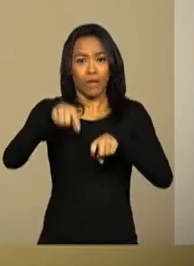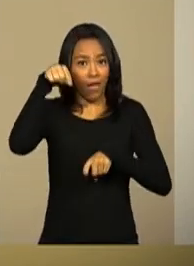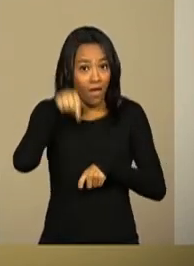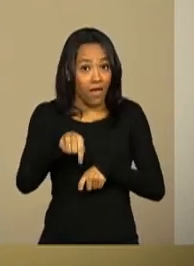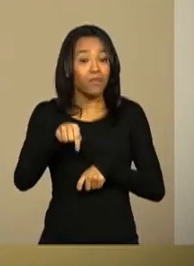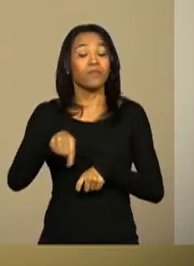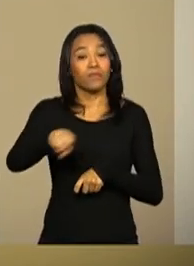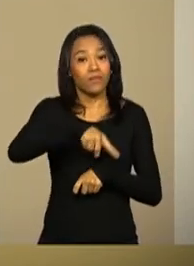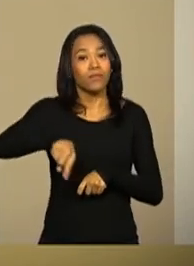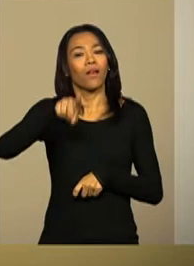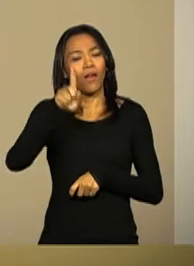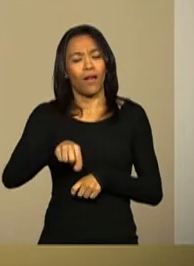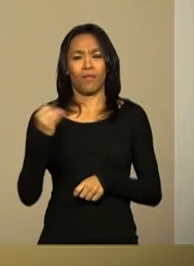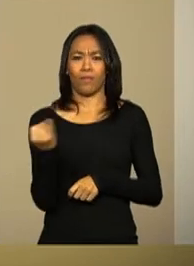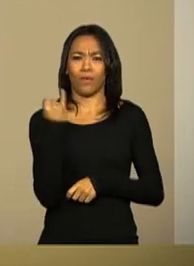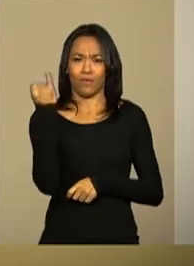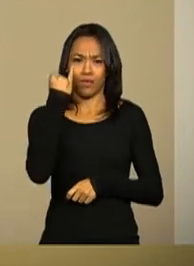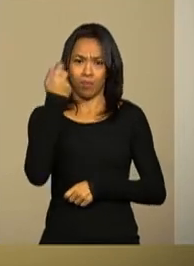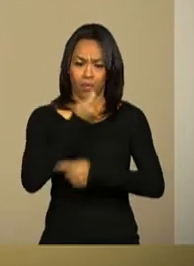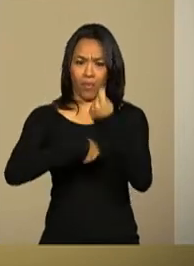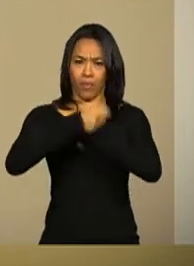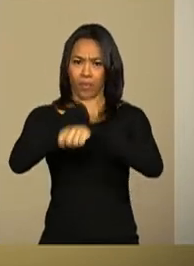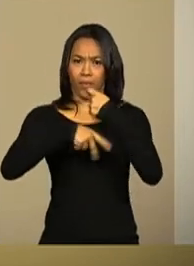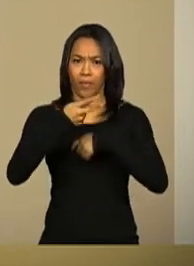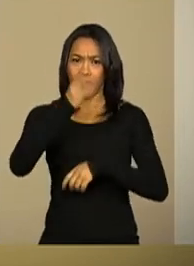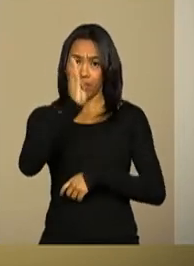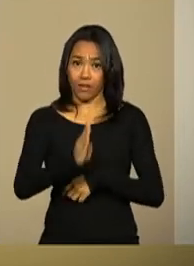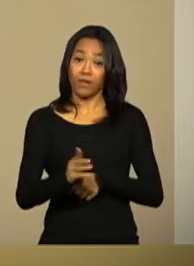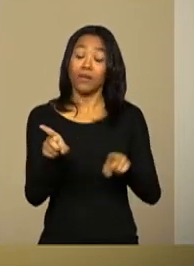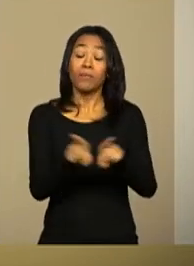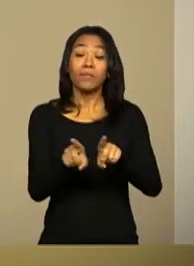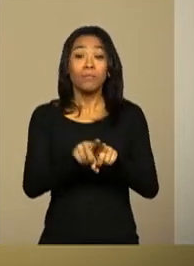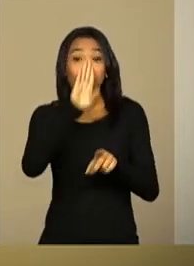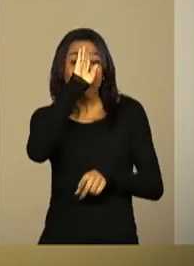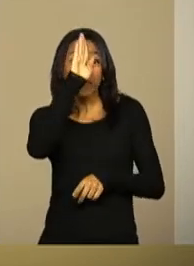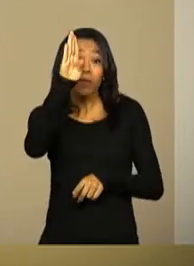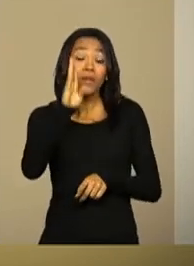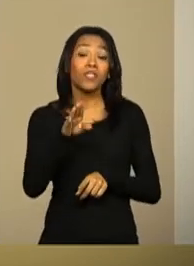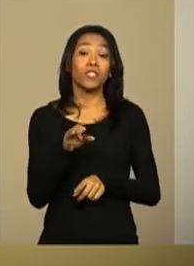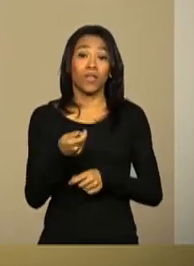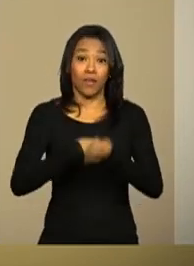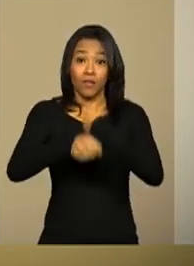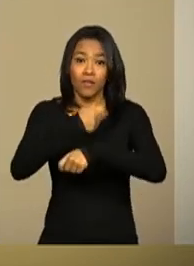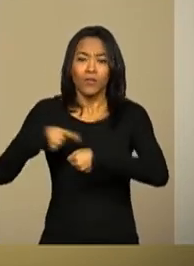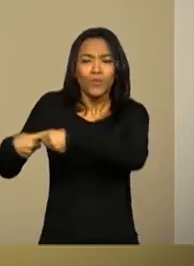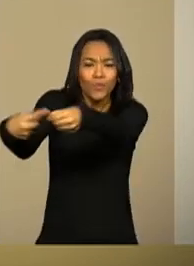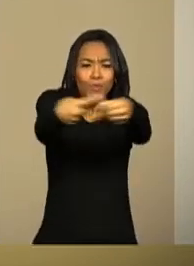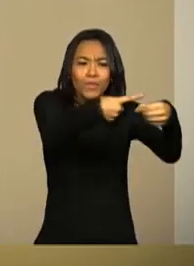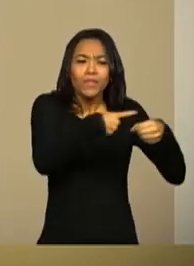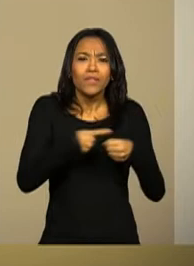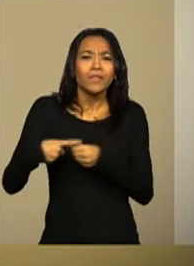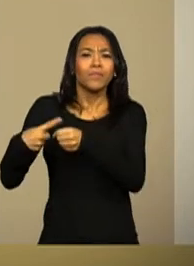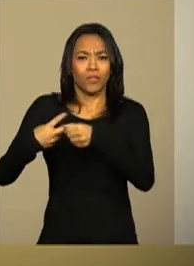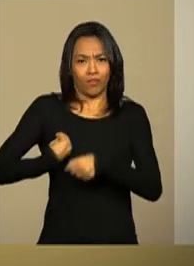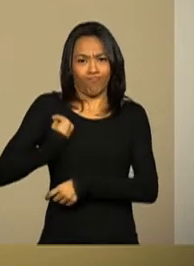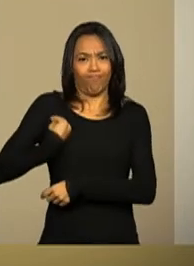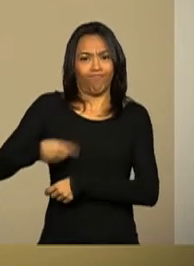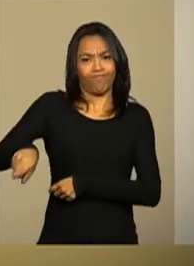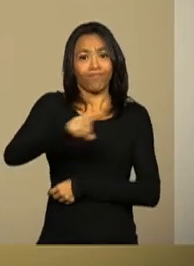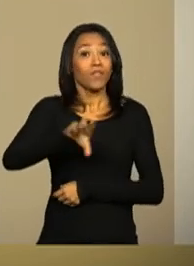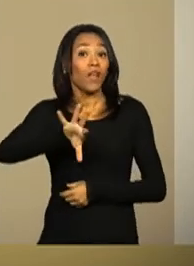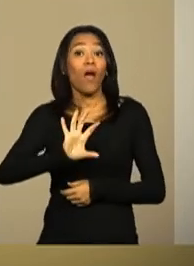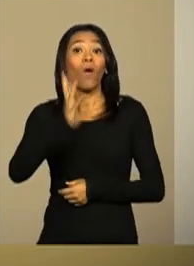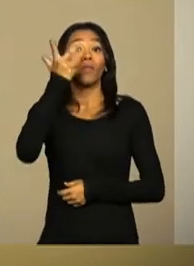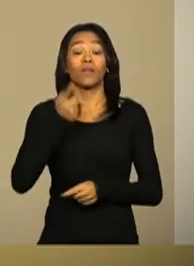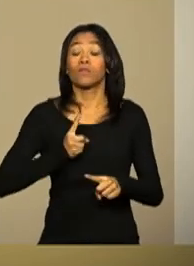importantes para a economia do país sabe oceano e especialmente para as economias dos Municípios em que atua isso acontece